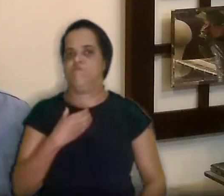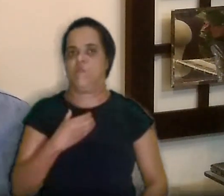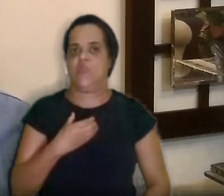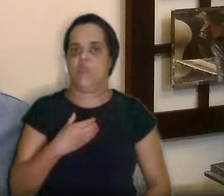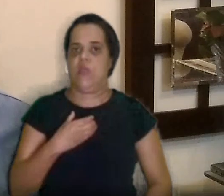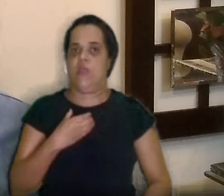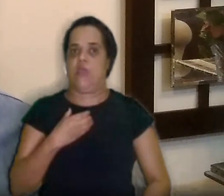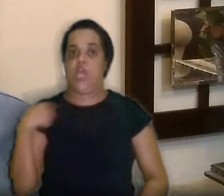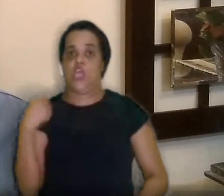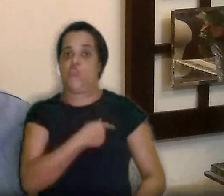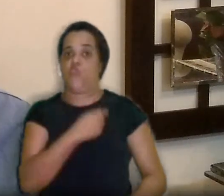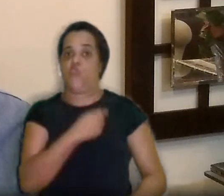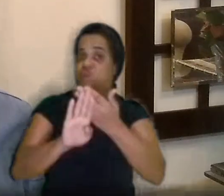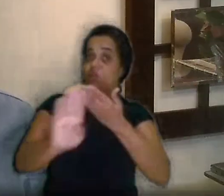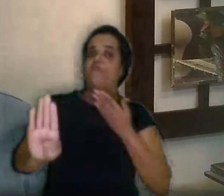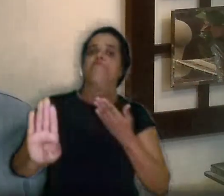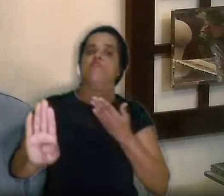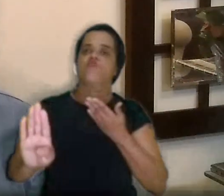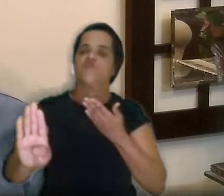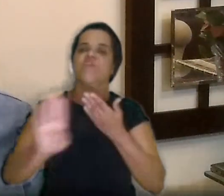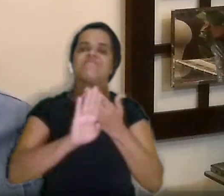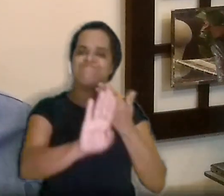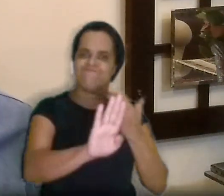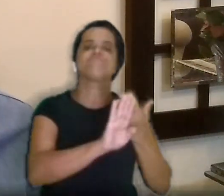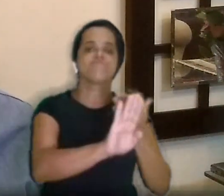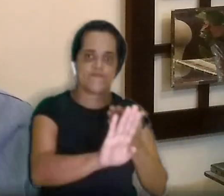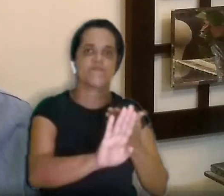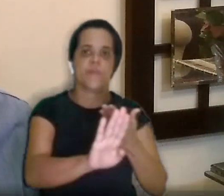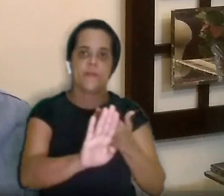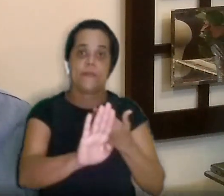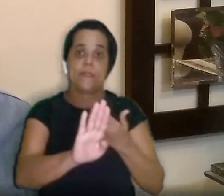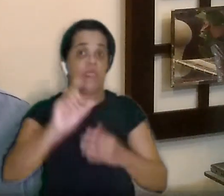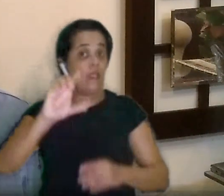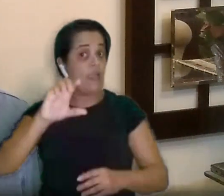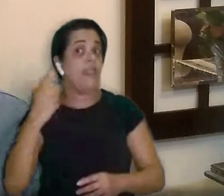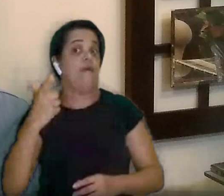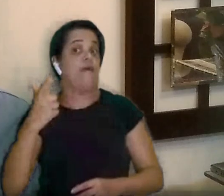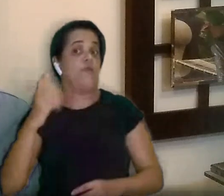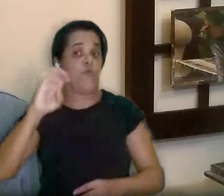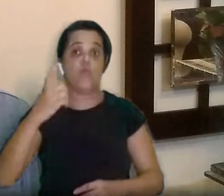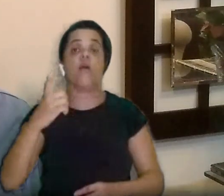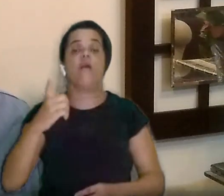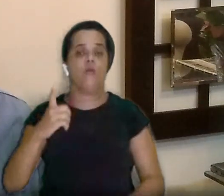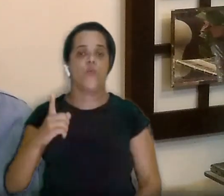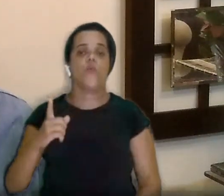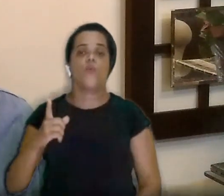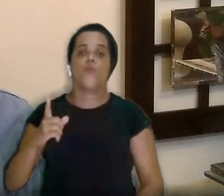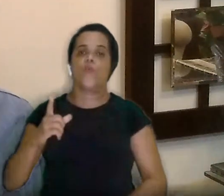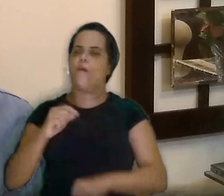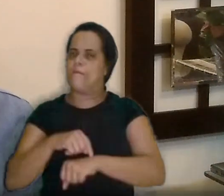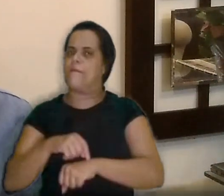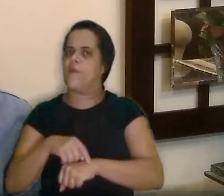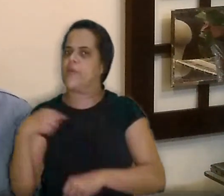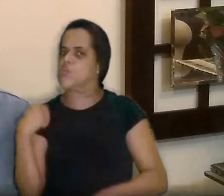mantermos afastados do convívio social na medida do possível. É claro que em condições onde a gente não possa se afastar,